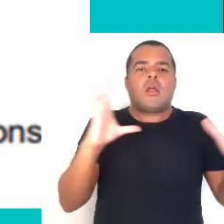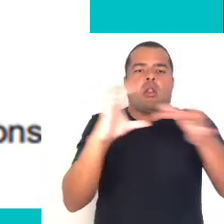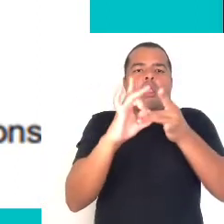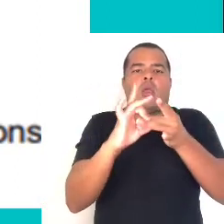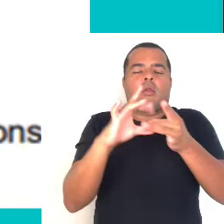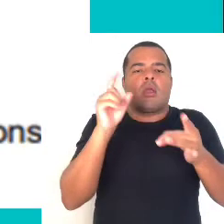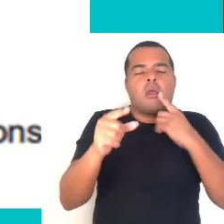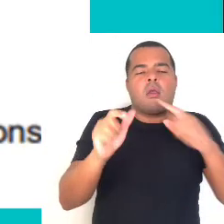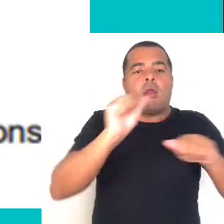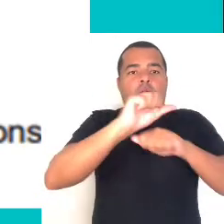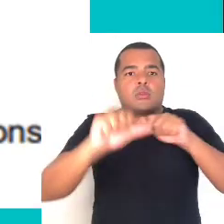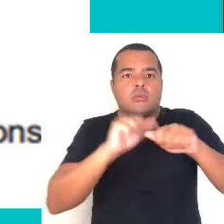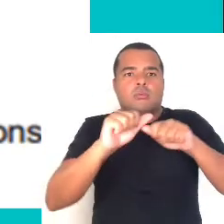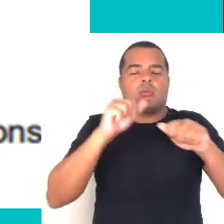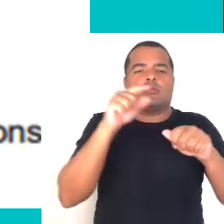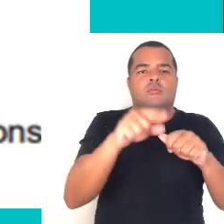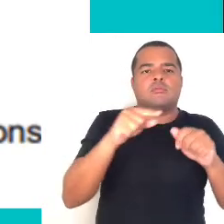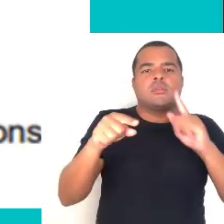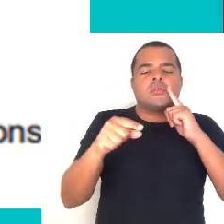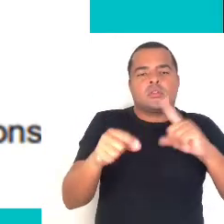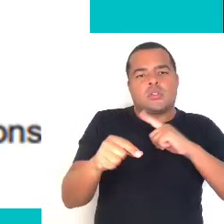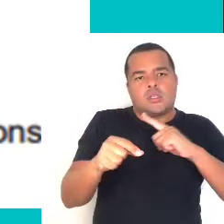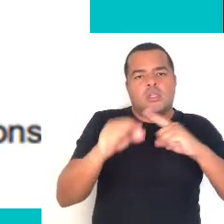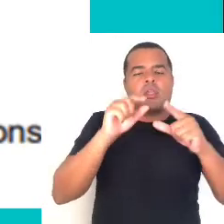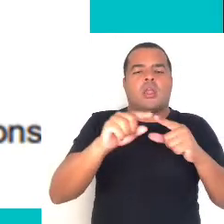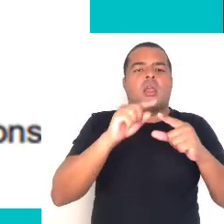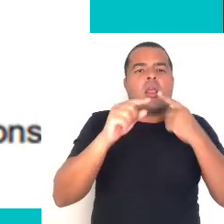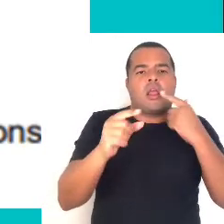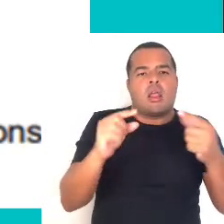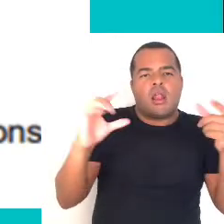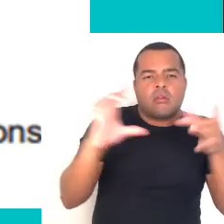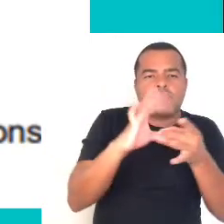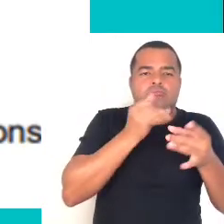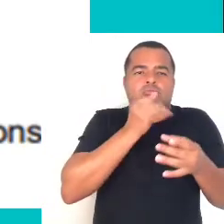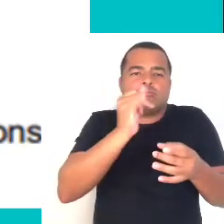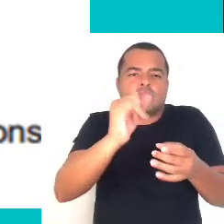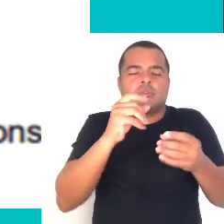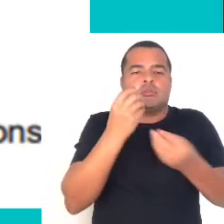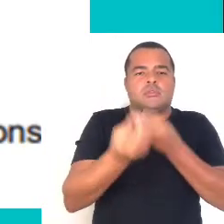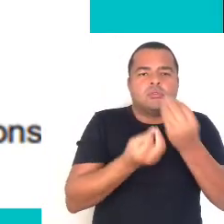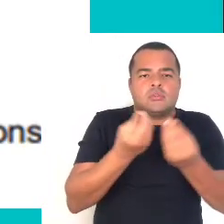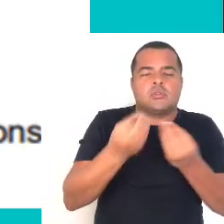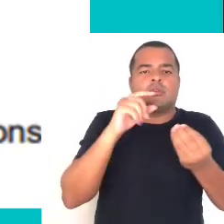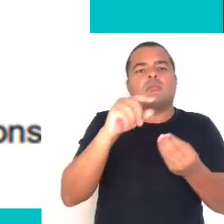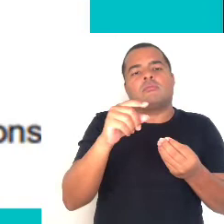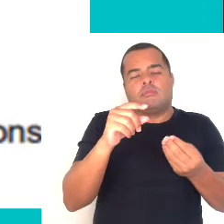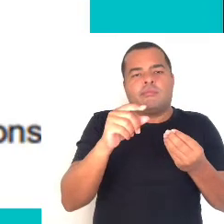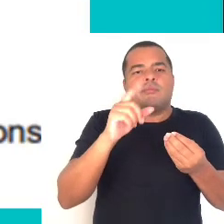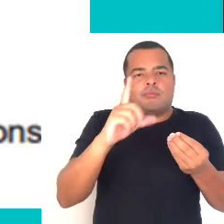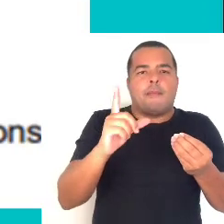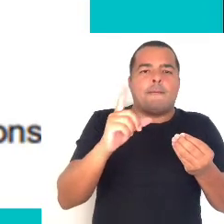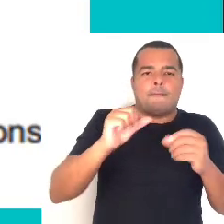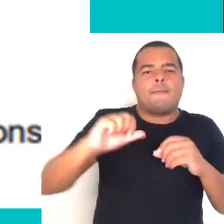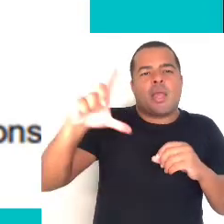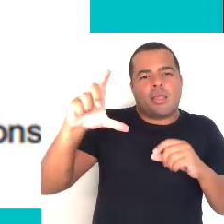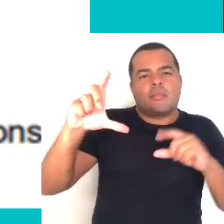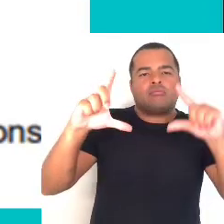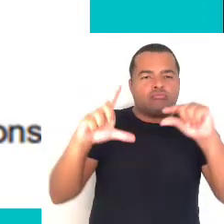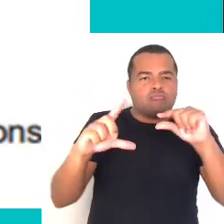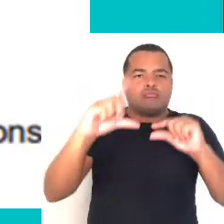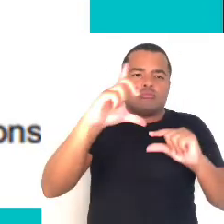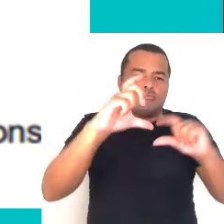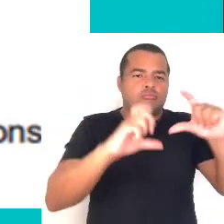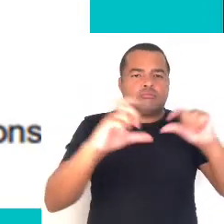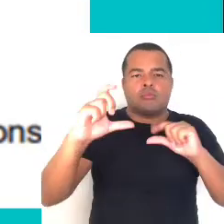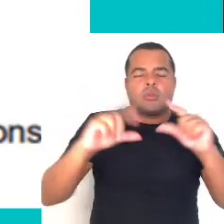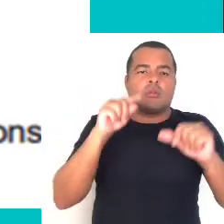dessa correspondente ligação, átomos que têm ali eletronegatividade diferentes, um maior que o outro, por exemplo. E aí, nesse